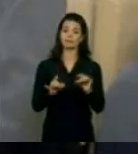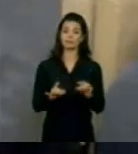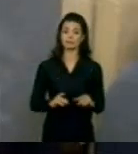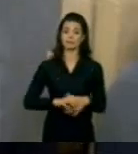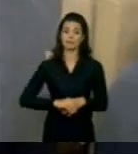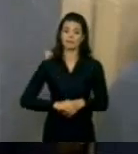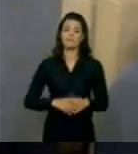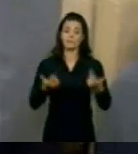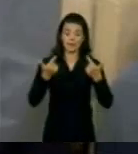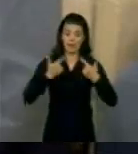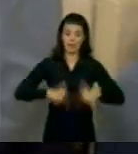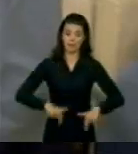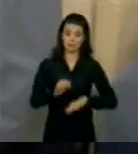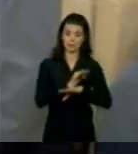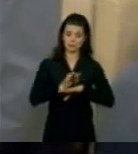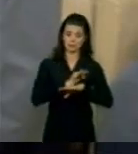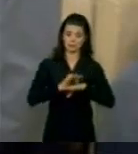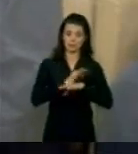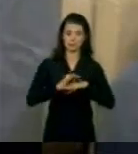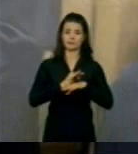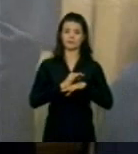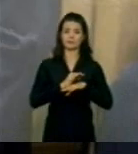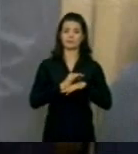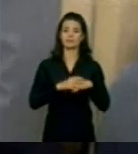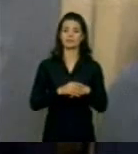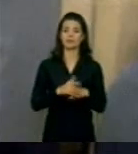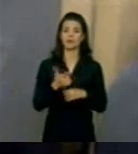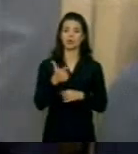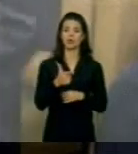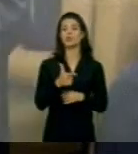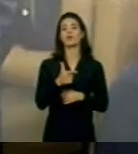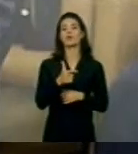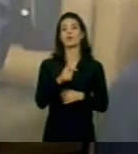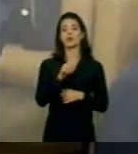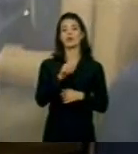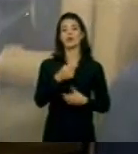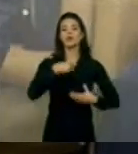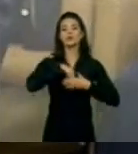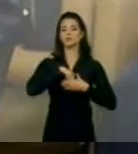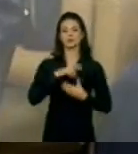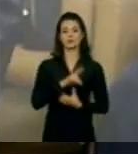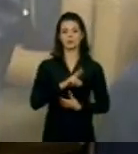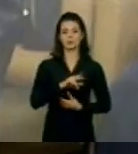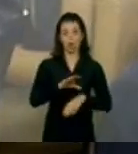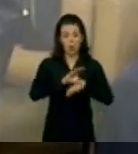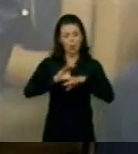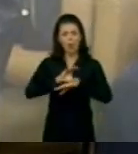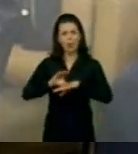formal de que trata o artigo 53, parágrafo 2º da Constituição, não tem caráter subjetivo. Não quis o constituinte